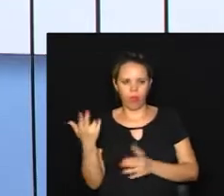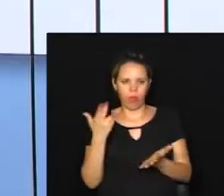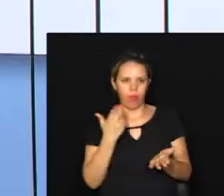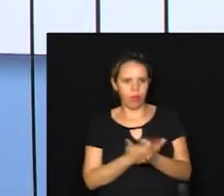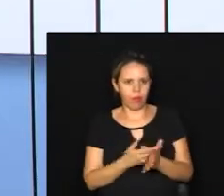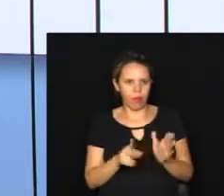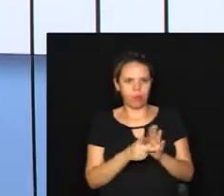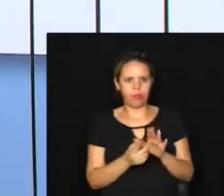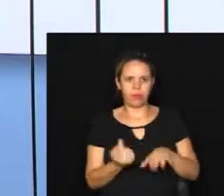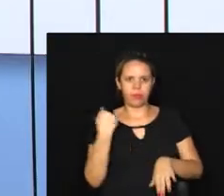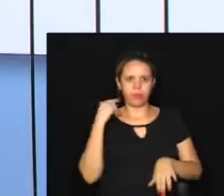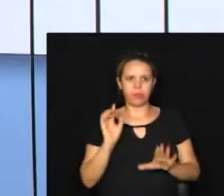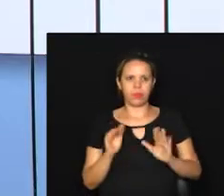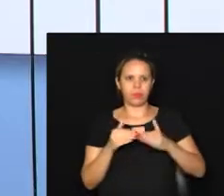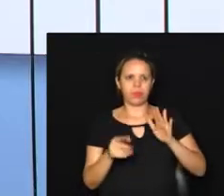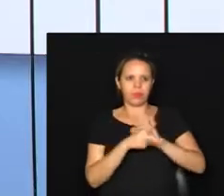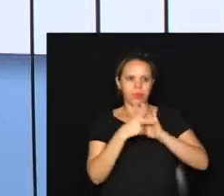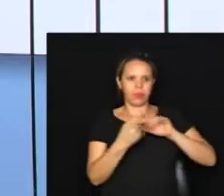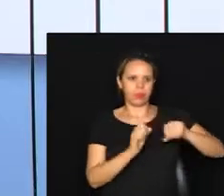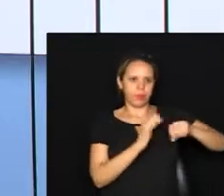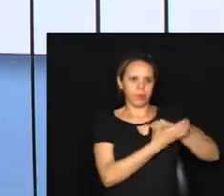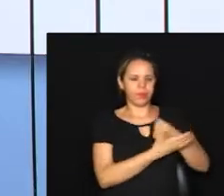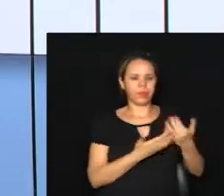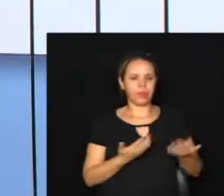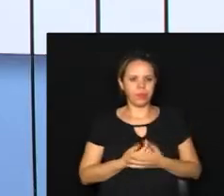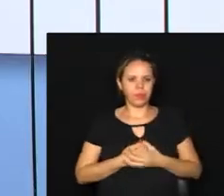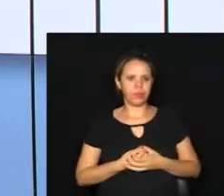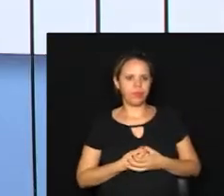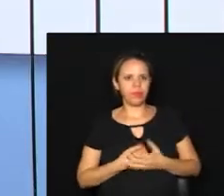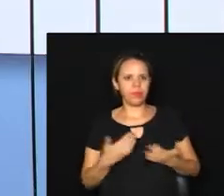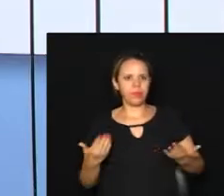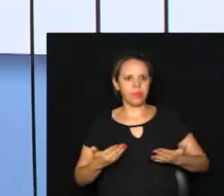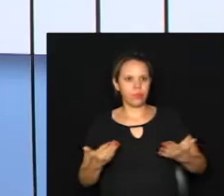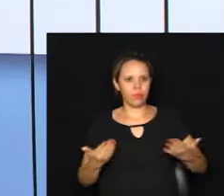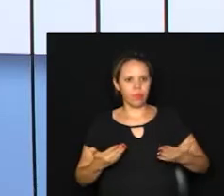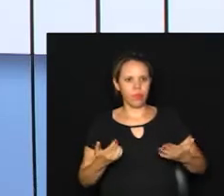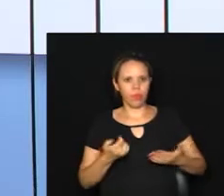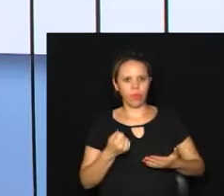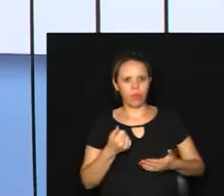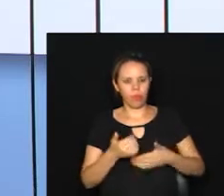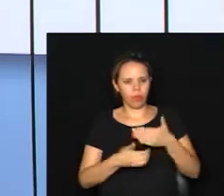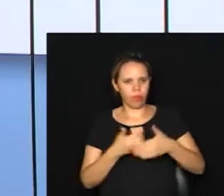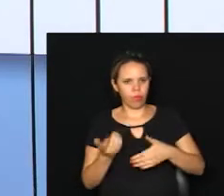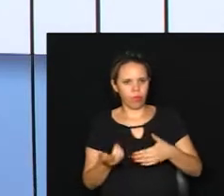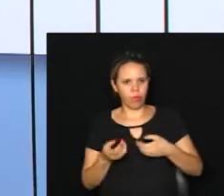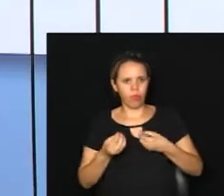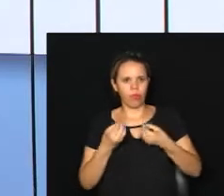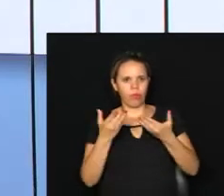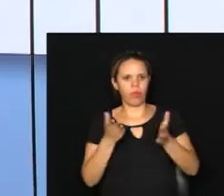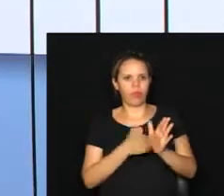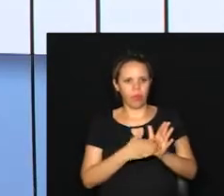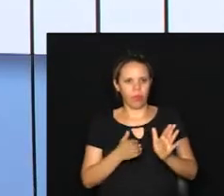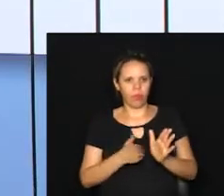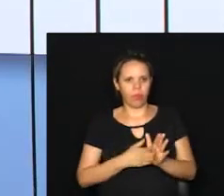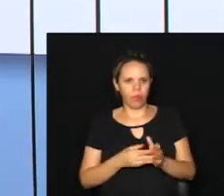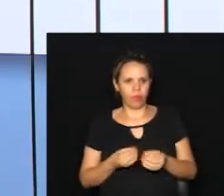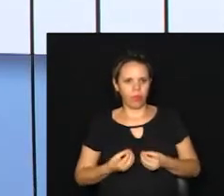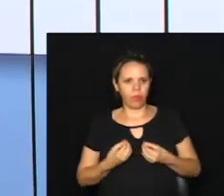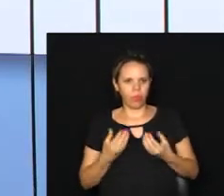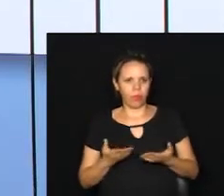leitos que antes eram exclusivos para a Covid-19 e que agora, aos poucos, estão sendo oferecidos para